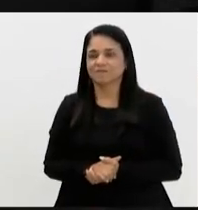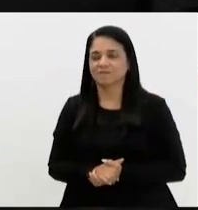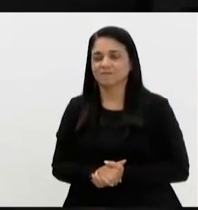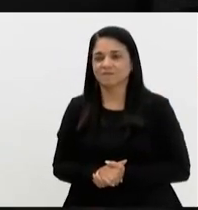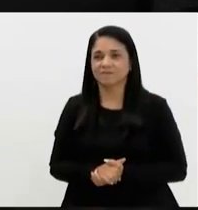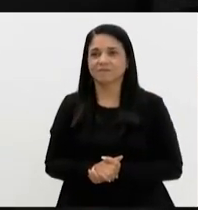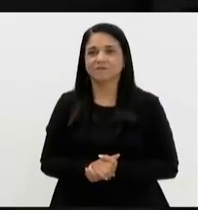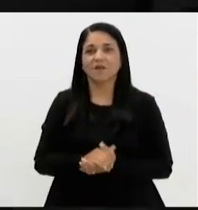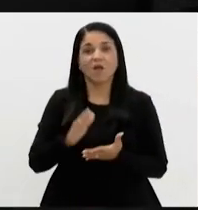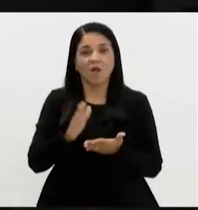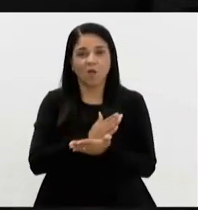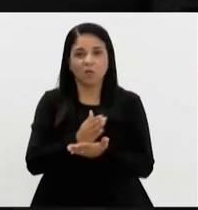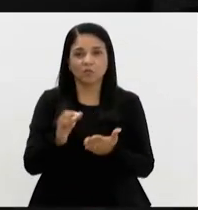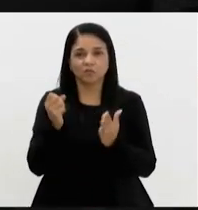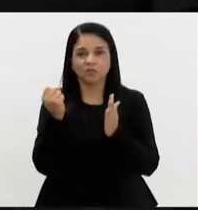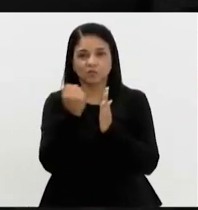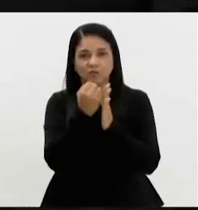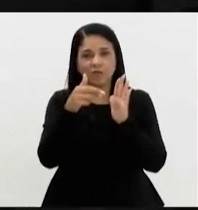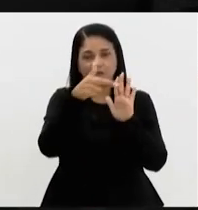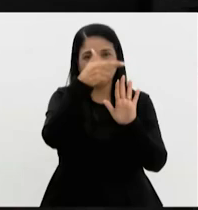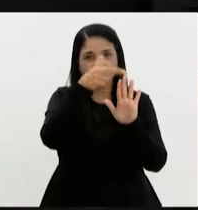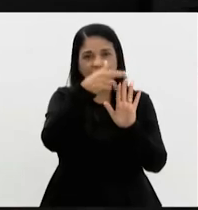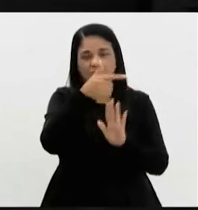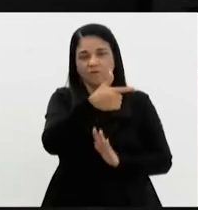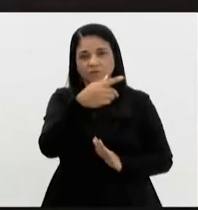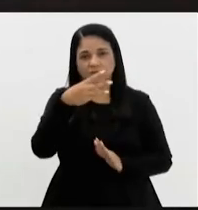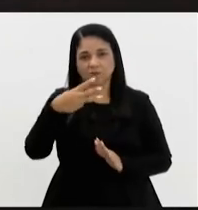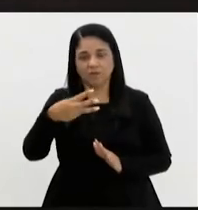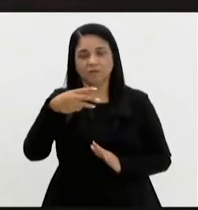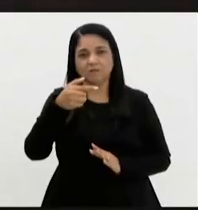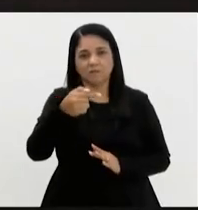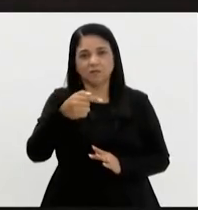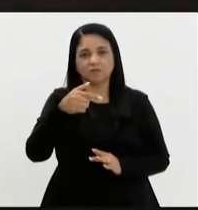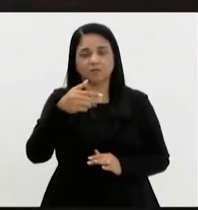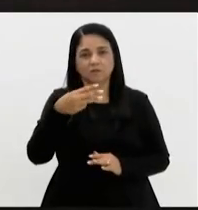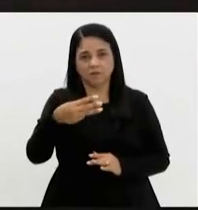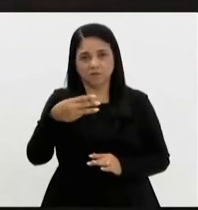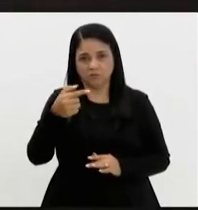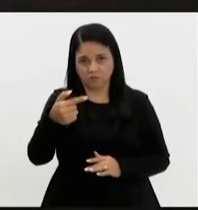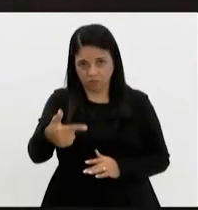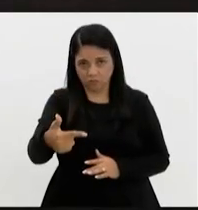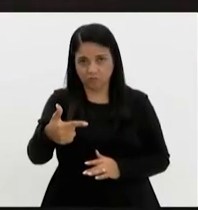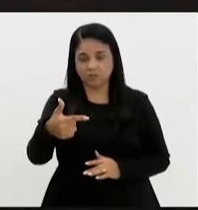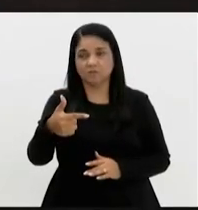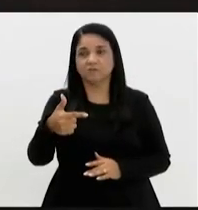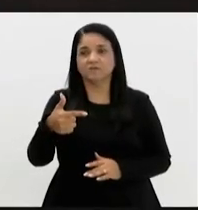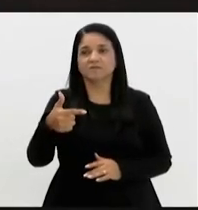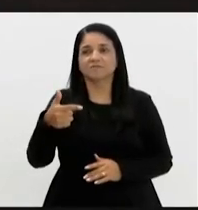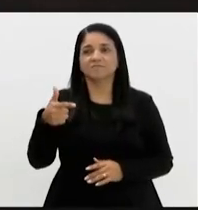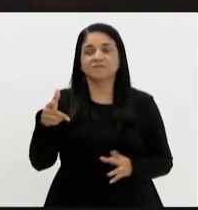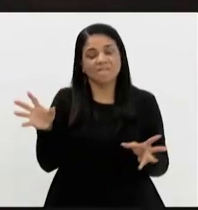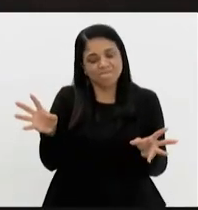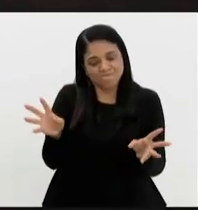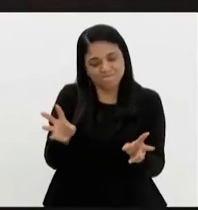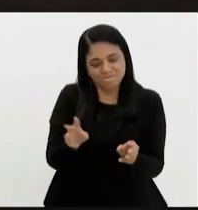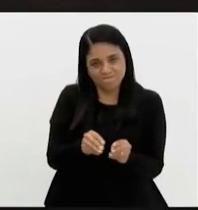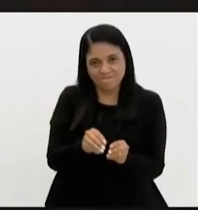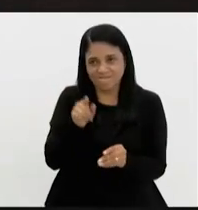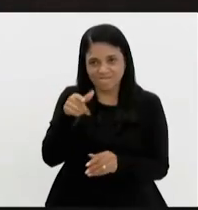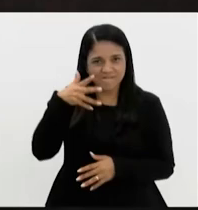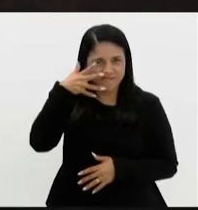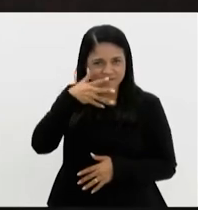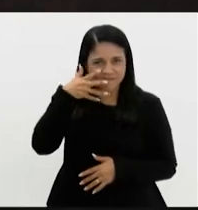alguns destaques aqui a resolução 23732 nessa Fala Final aqui né